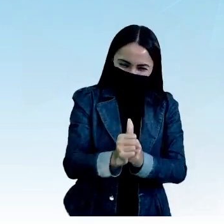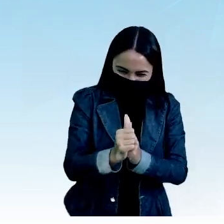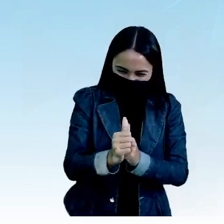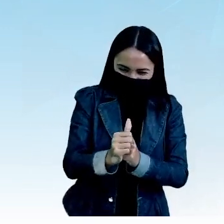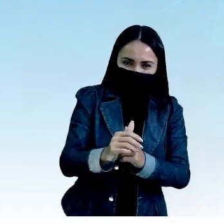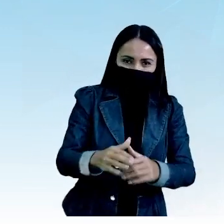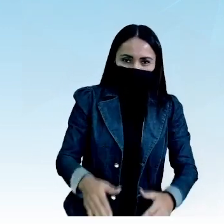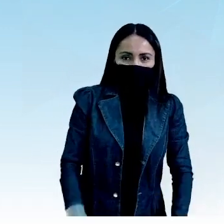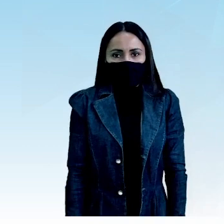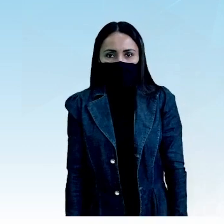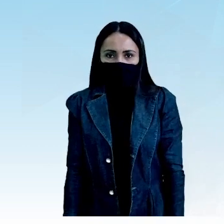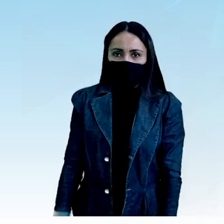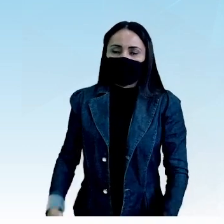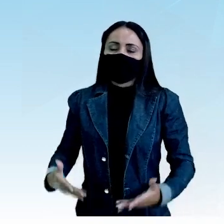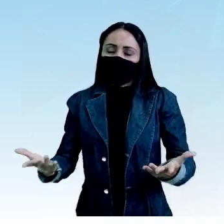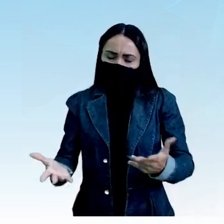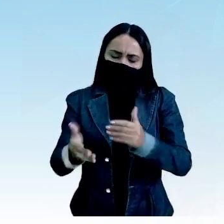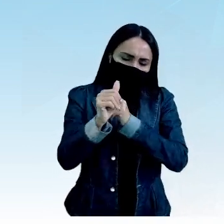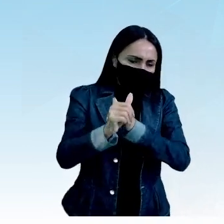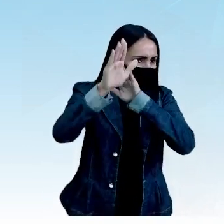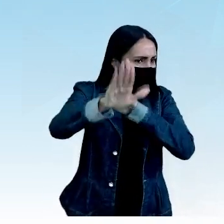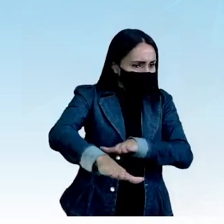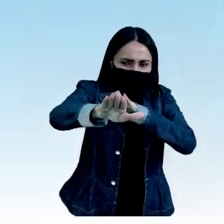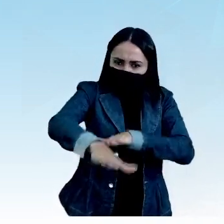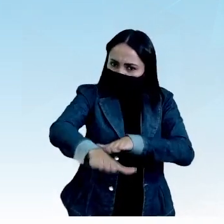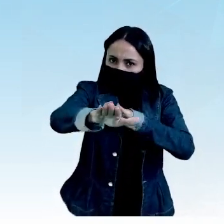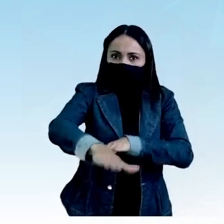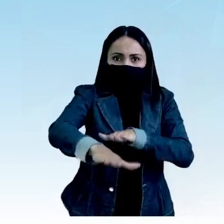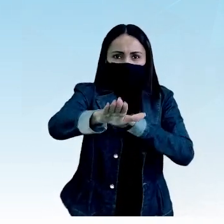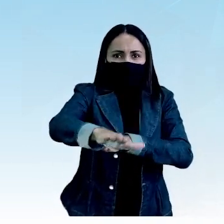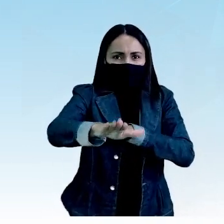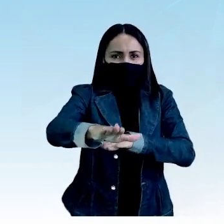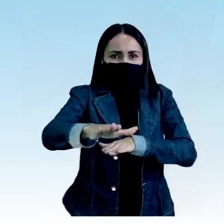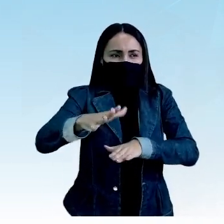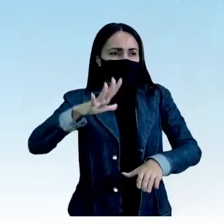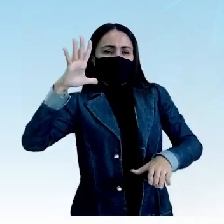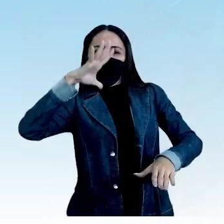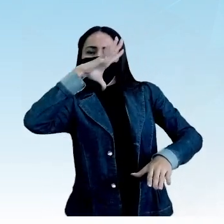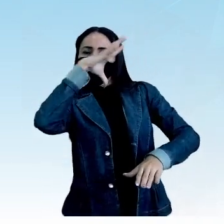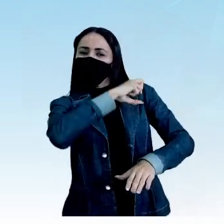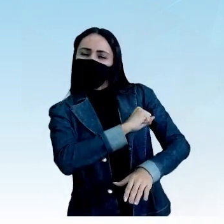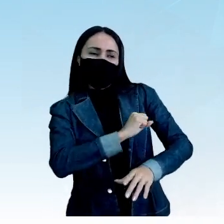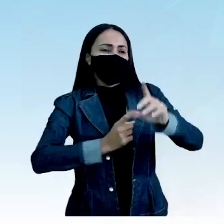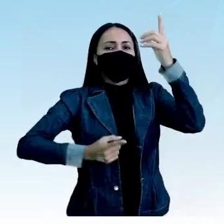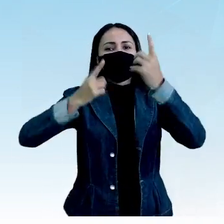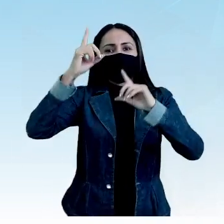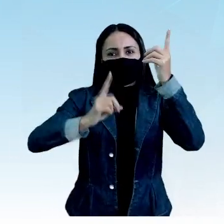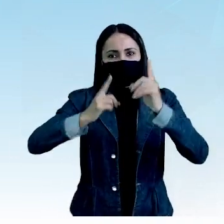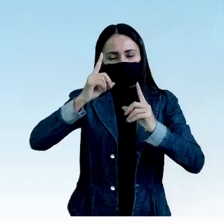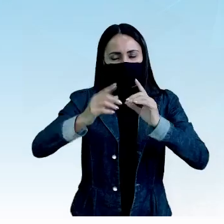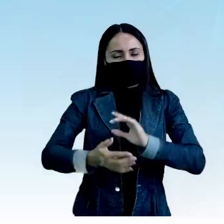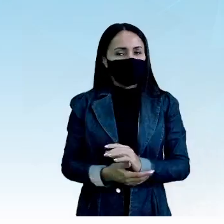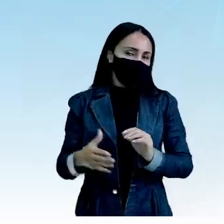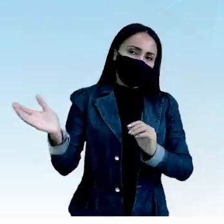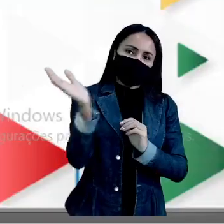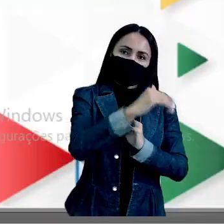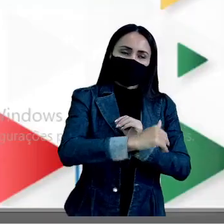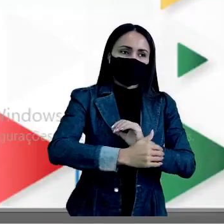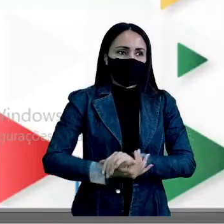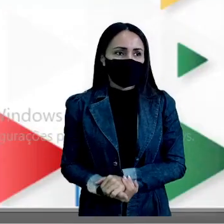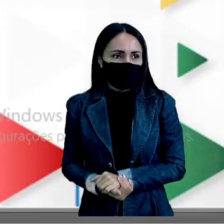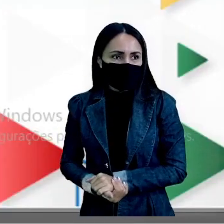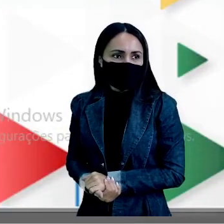são realmente aqueles que, como é que eu posso dizer, que curtem a questão do carnaval. Então vamos caminhando, professor. Foliões.